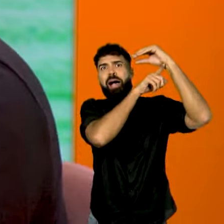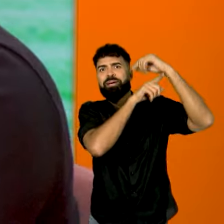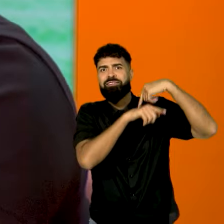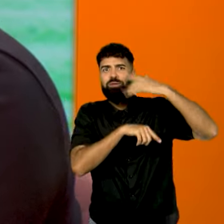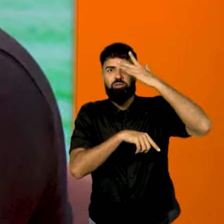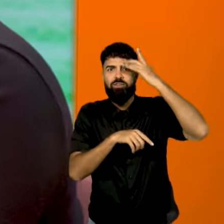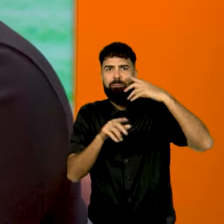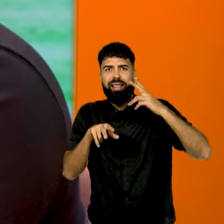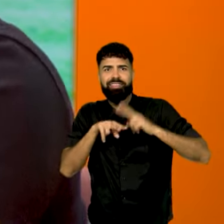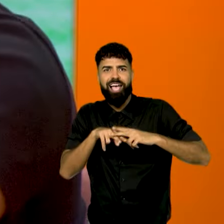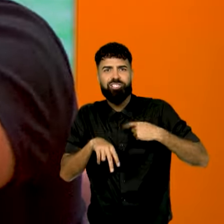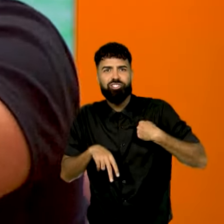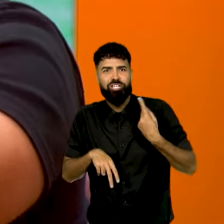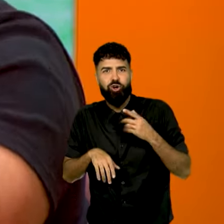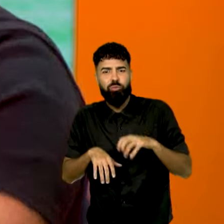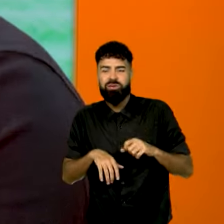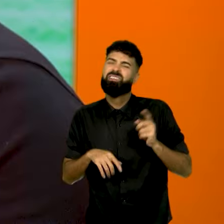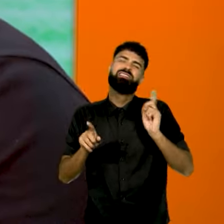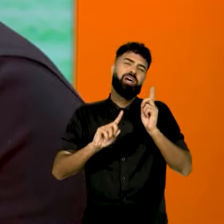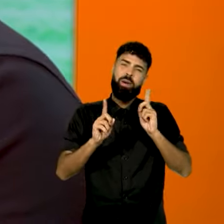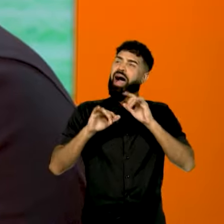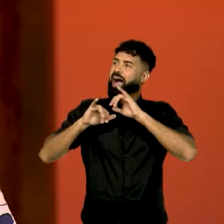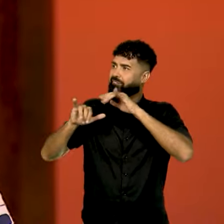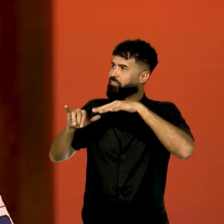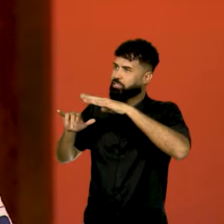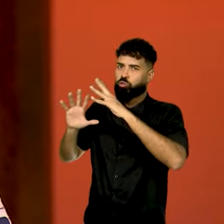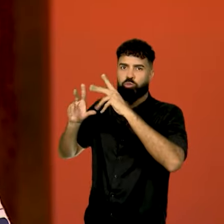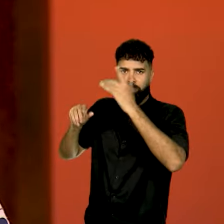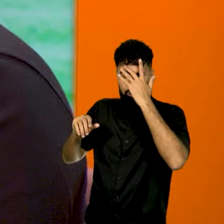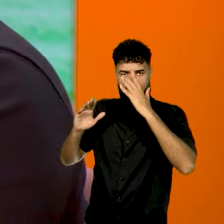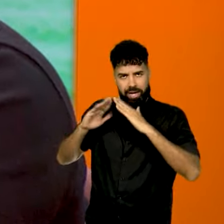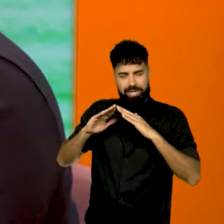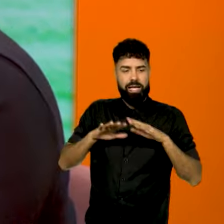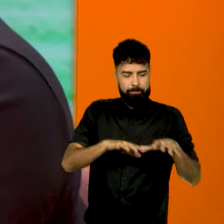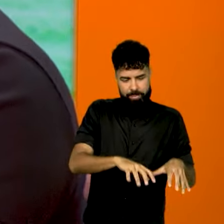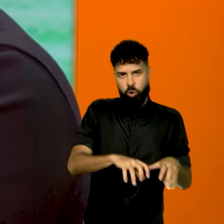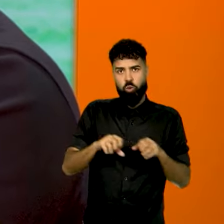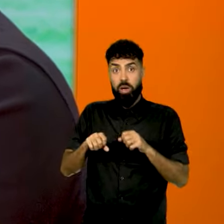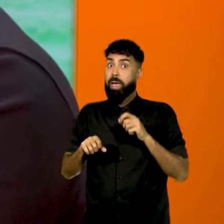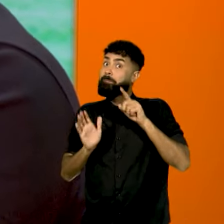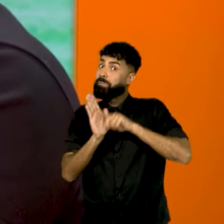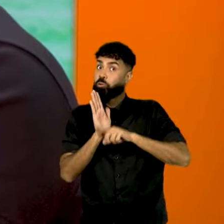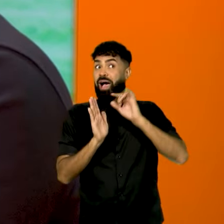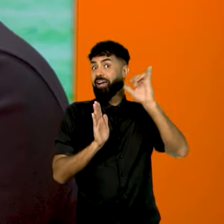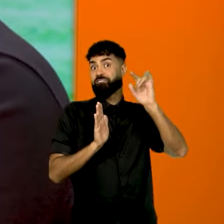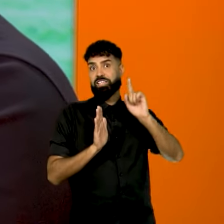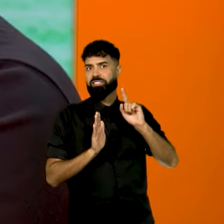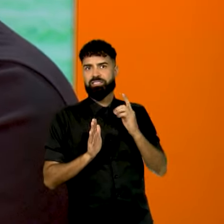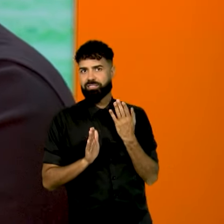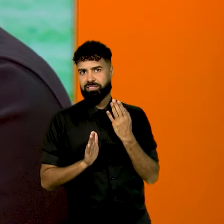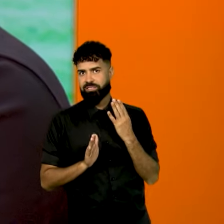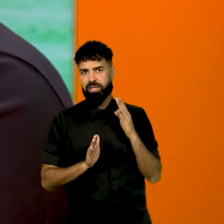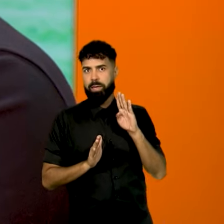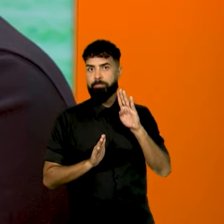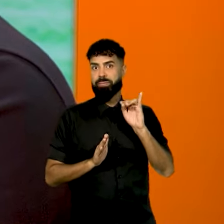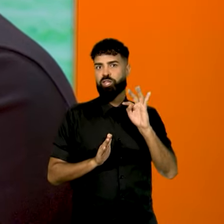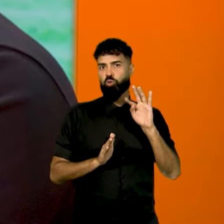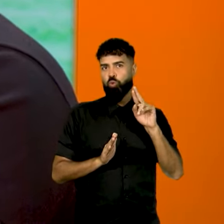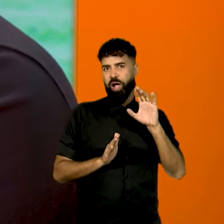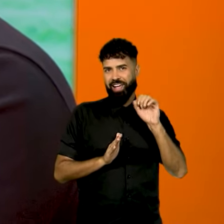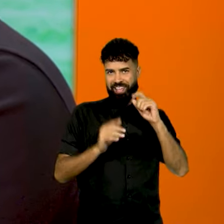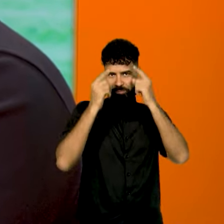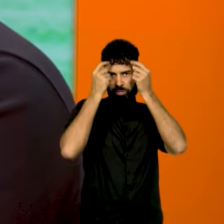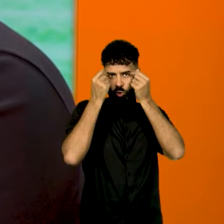pegar a gente. Eu disse, não, calma, a gente avisa pra todo mundo da casa que roubou o sapo, menos pro Bituca. E aí levamos o sapo